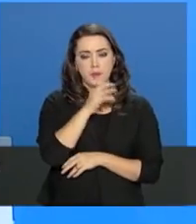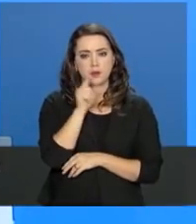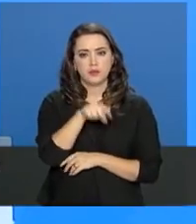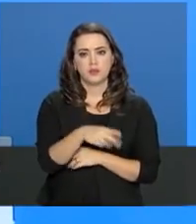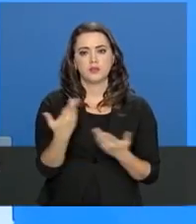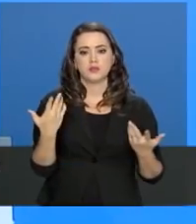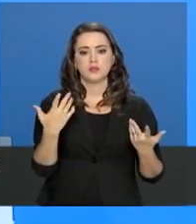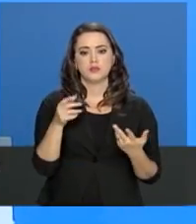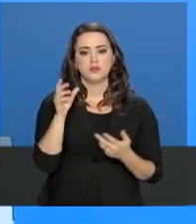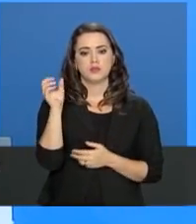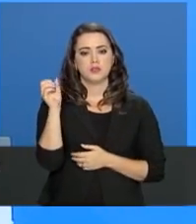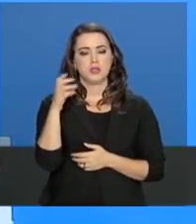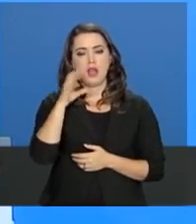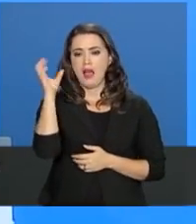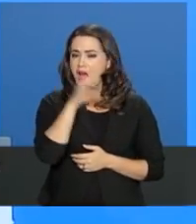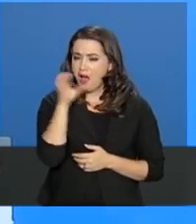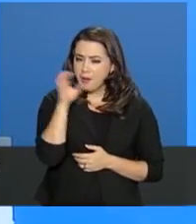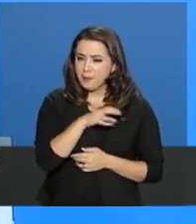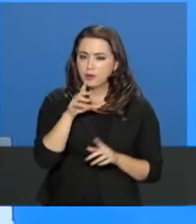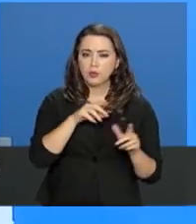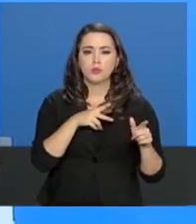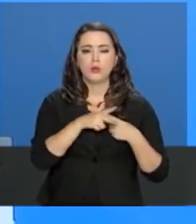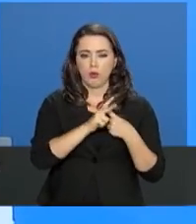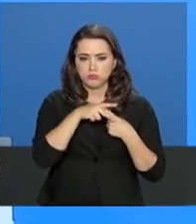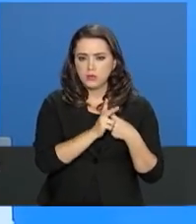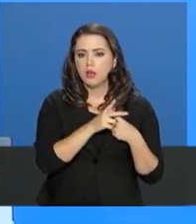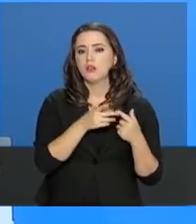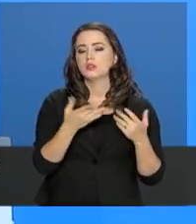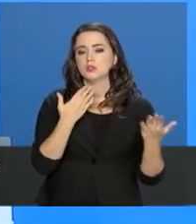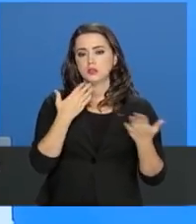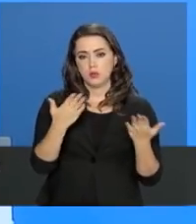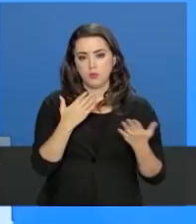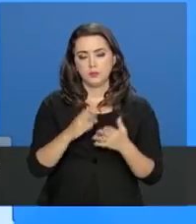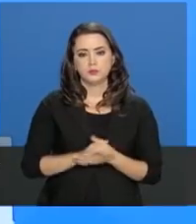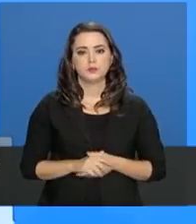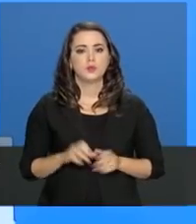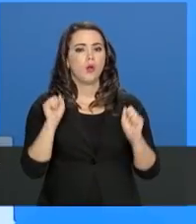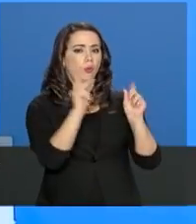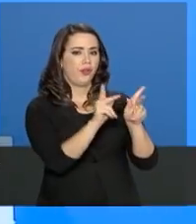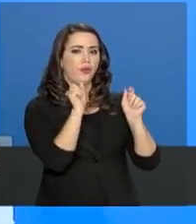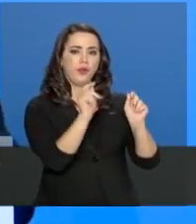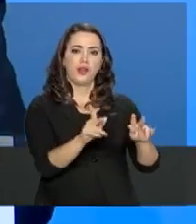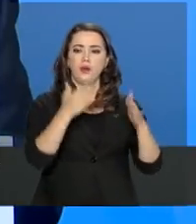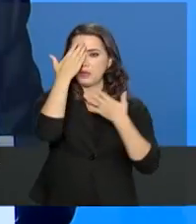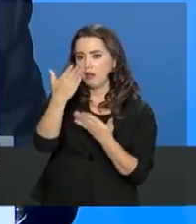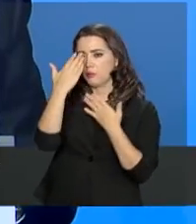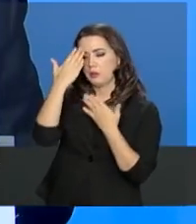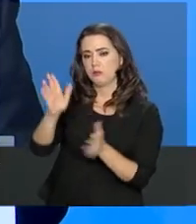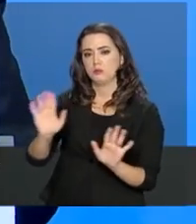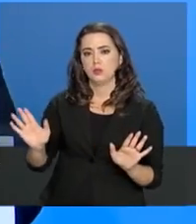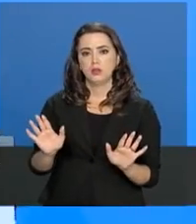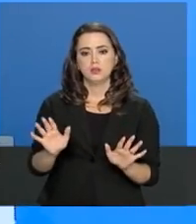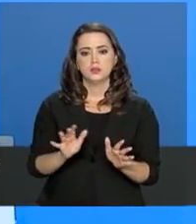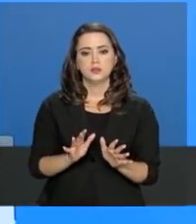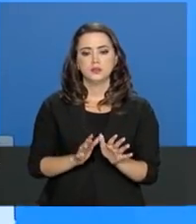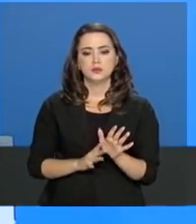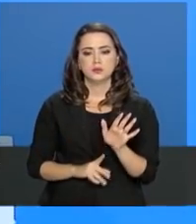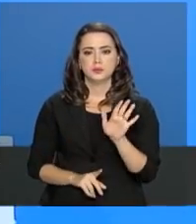amazônica a estratosférica eu acho que isso se consegue com mais a beleza foi gente obrigada pessoal não brinca